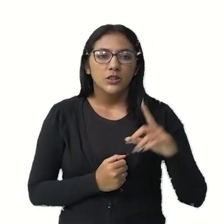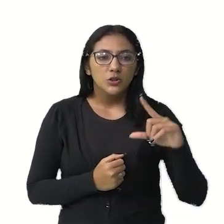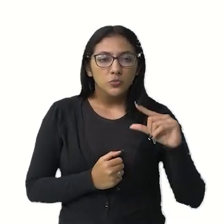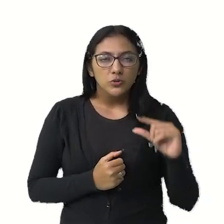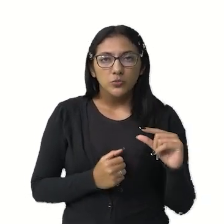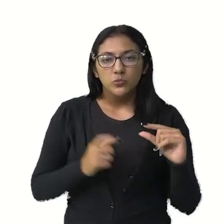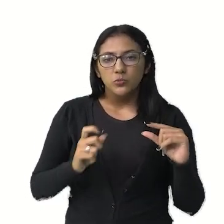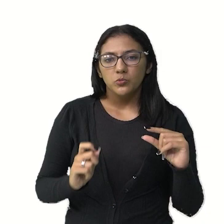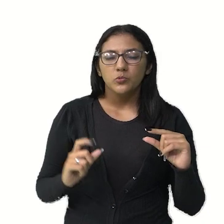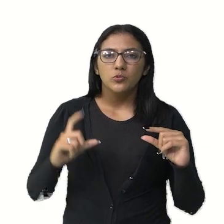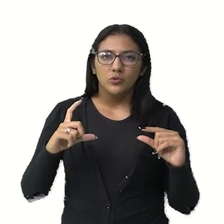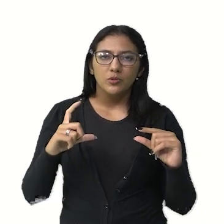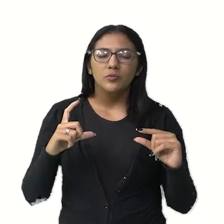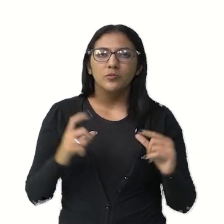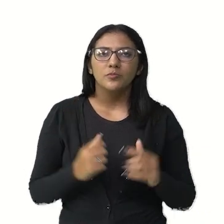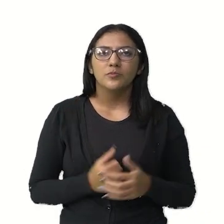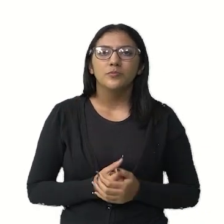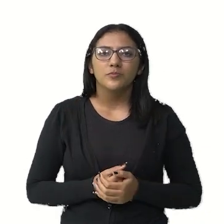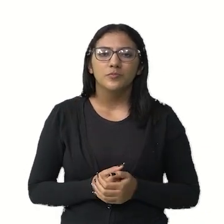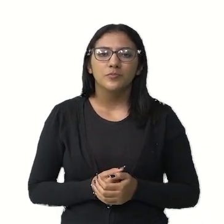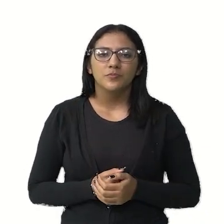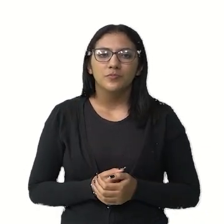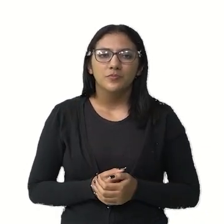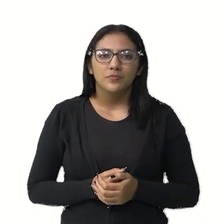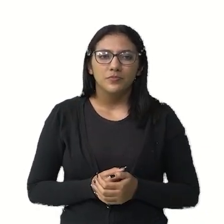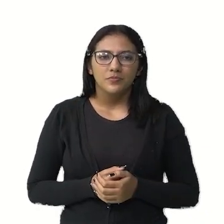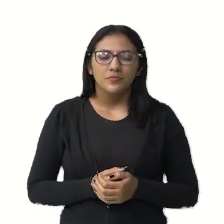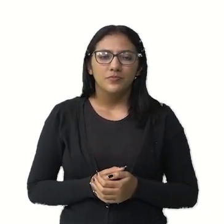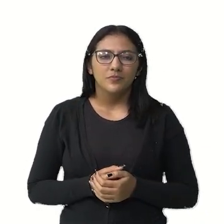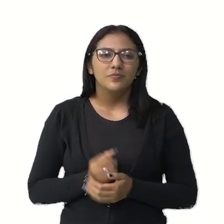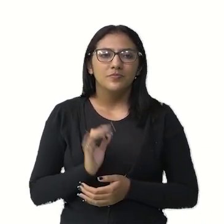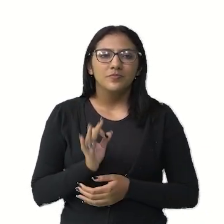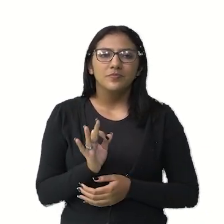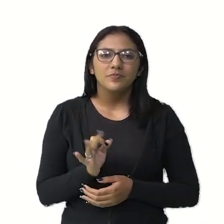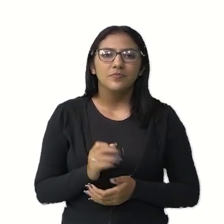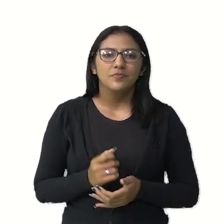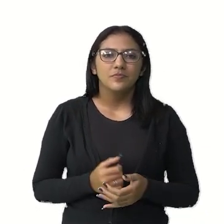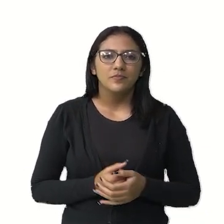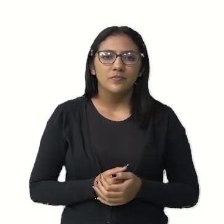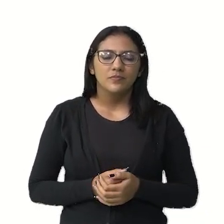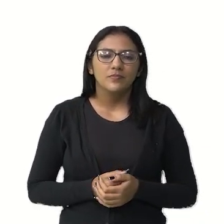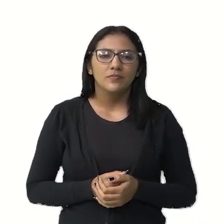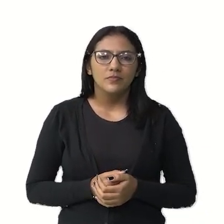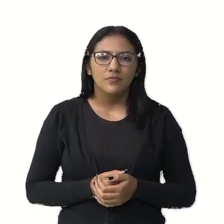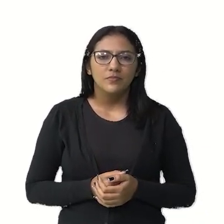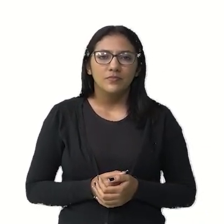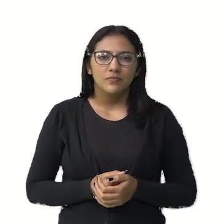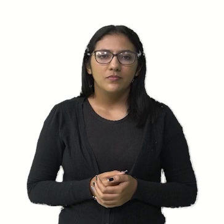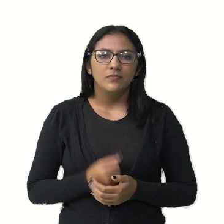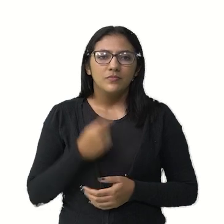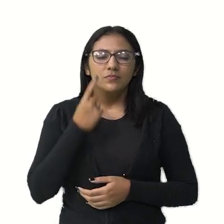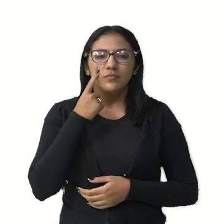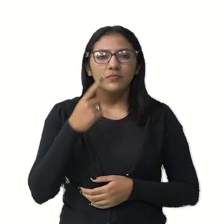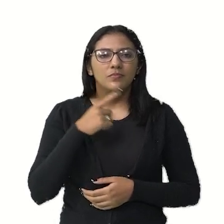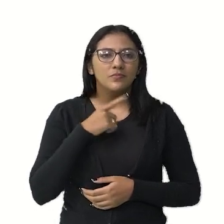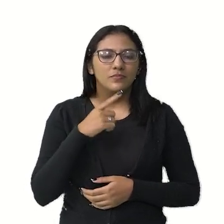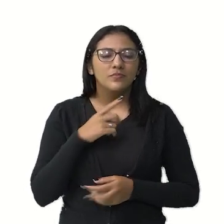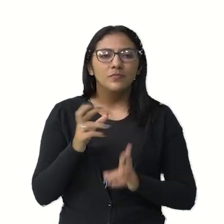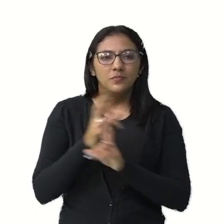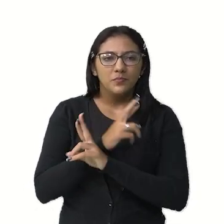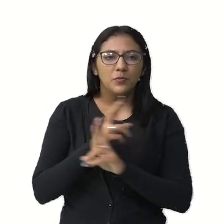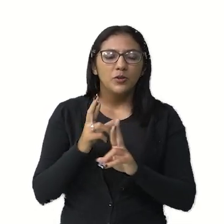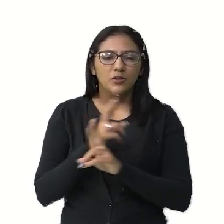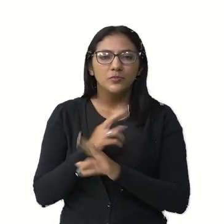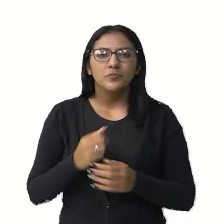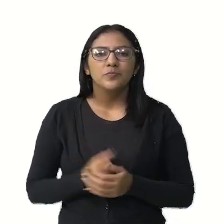inversamente proporcionais, tá bom? Inversa, tá? A gente inverte uma das